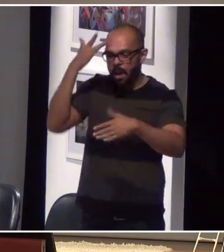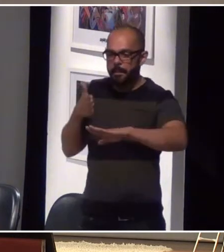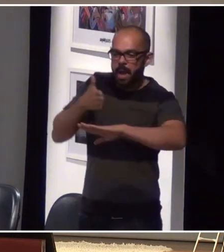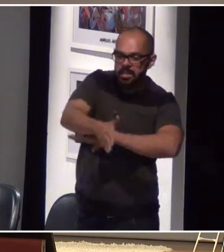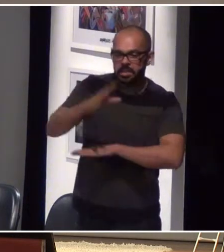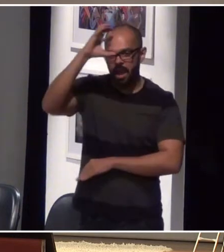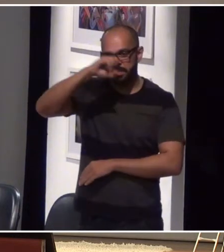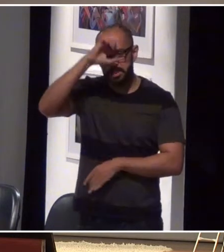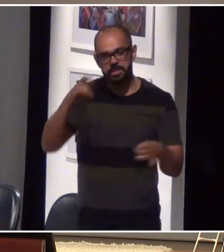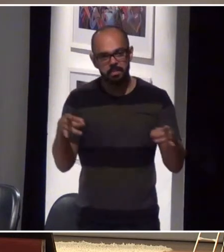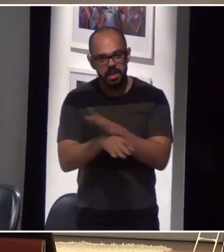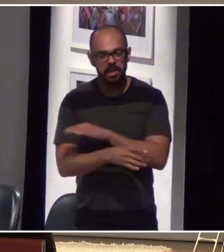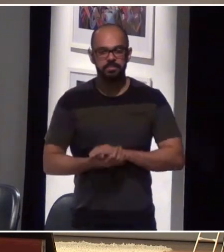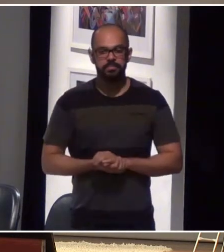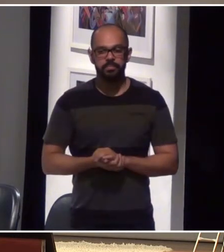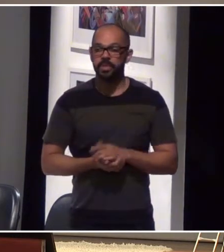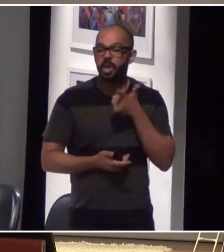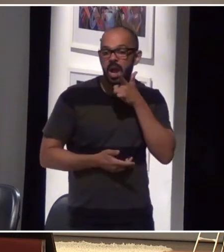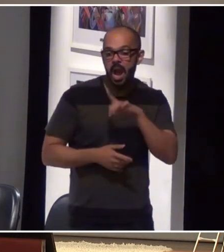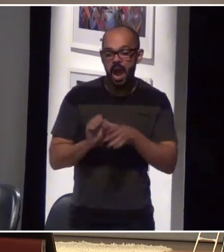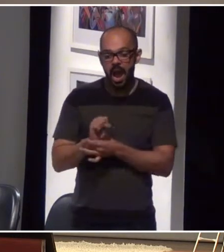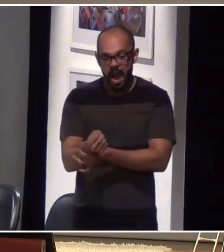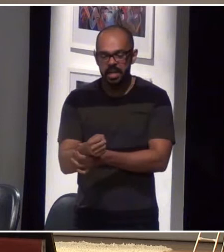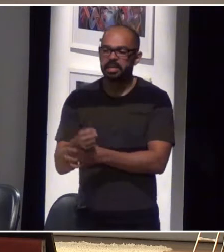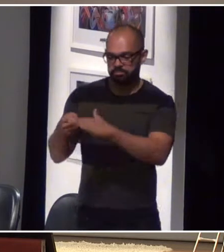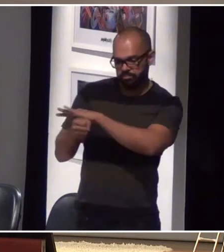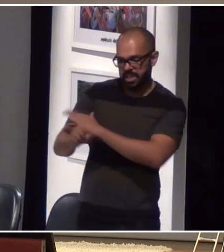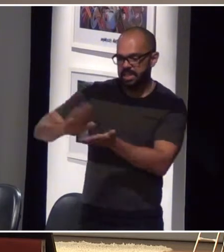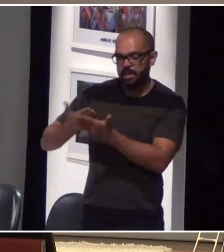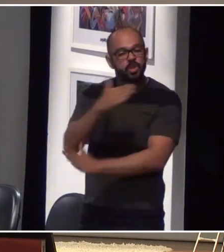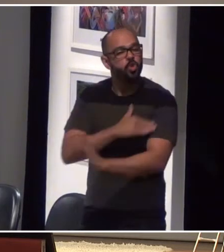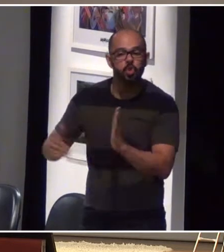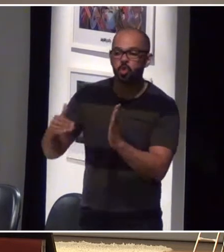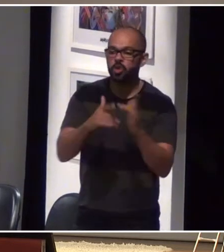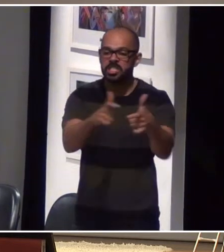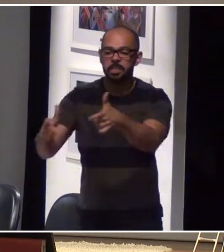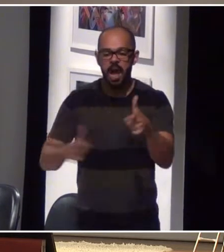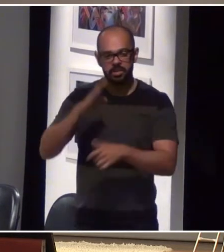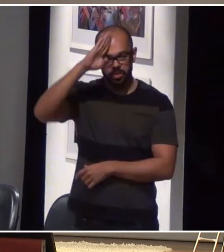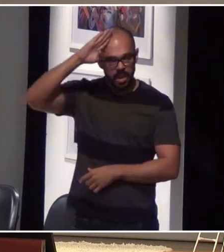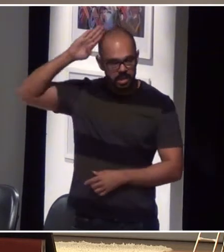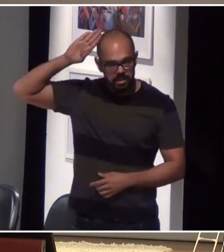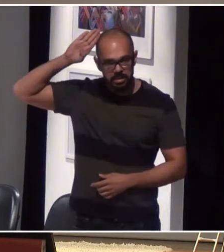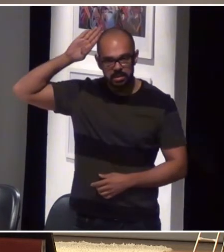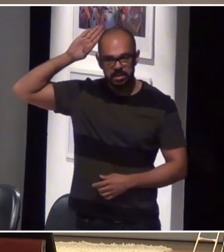participação e aprendizagem plenas, por meio da garantia da presença de intérprete em todos os espaços